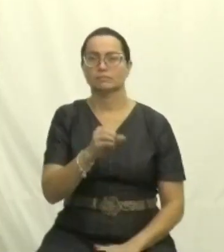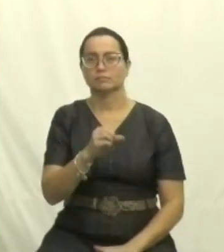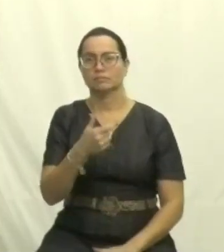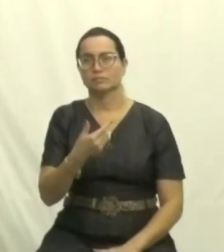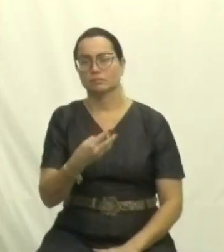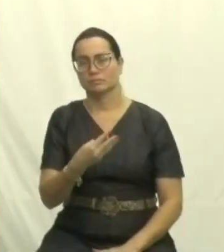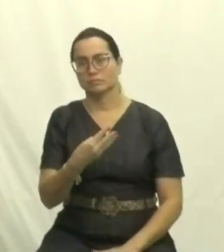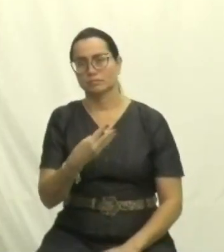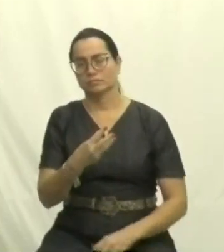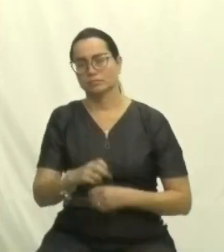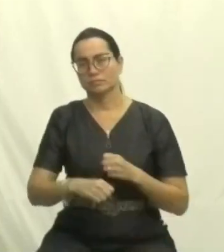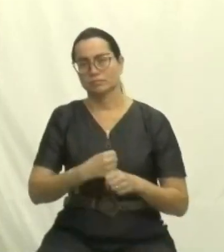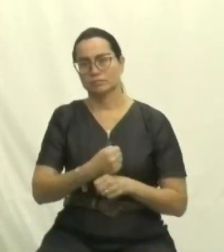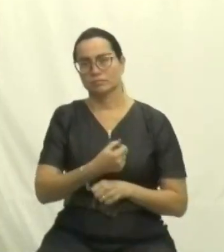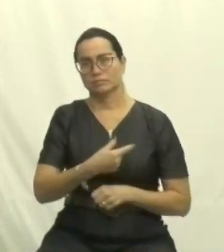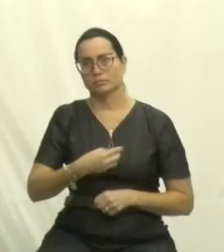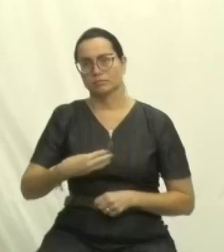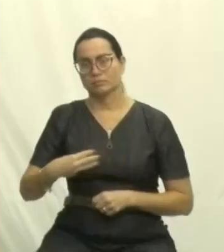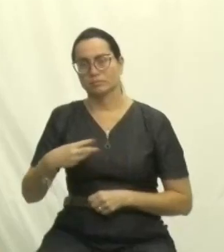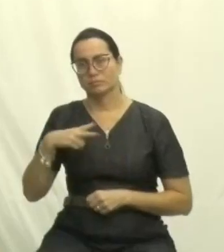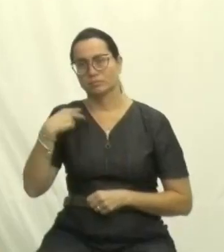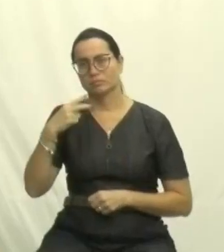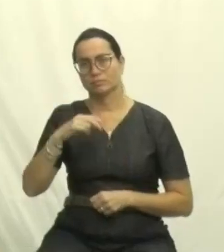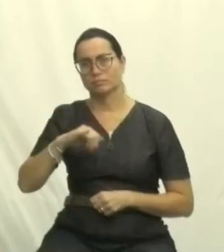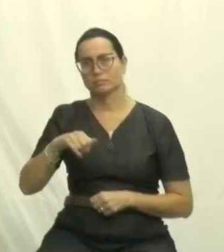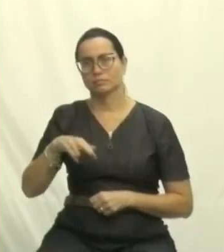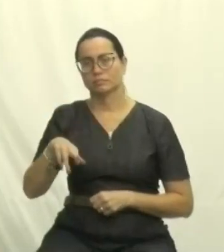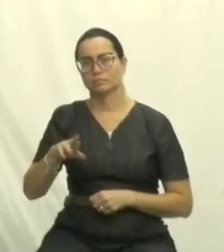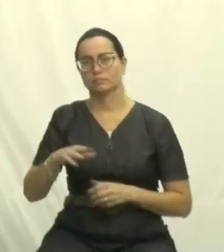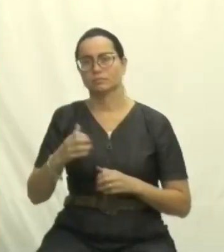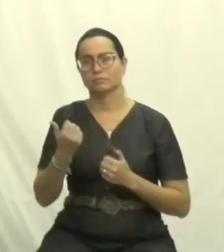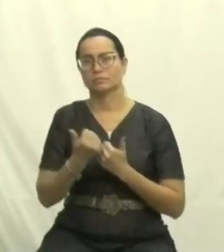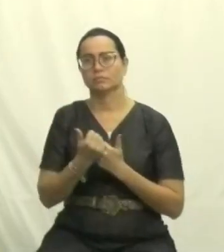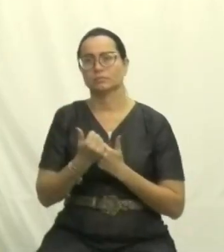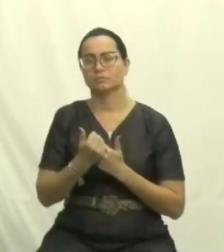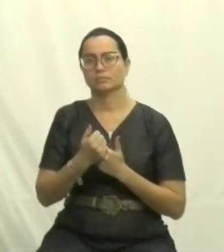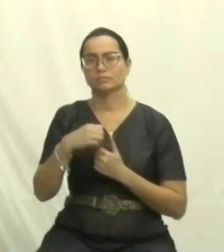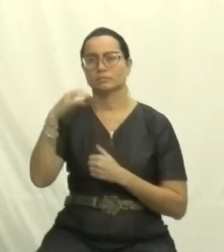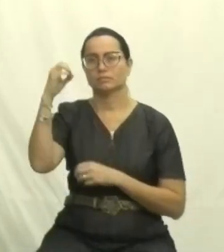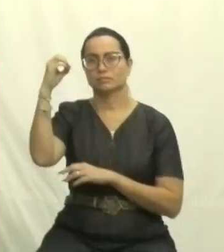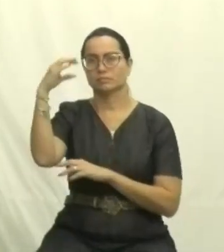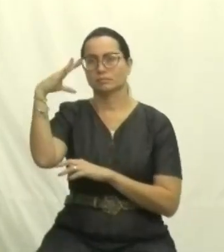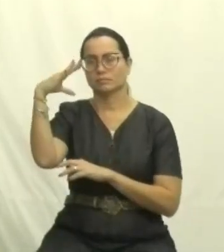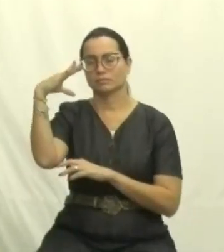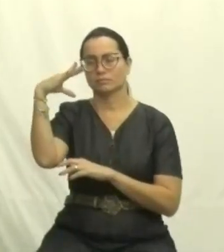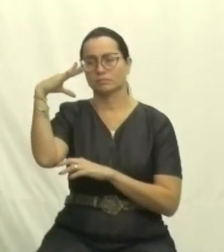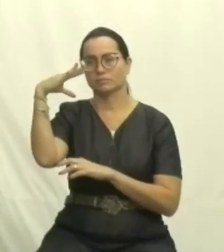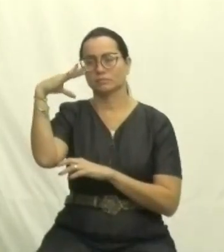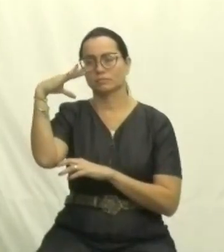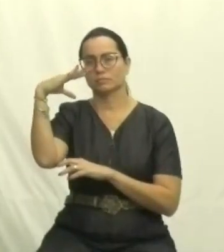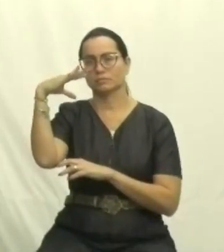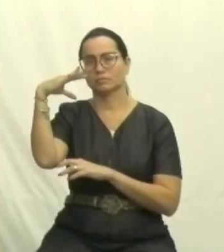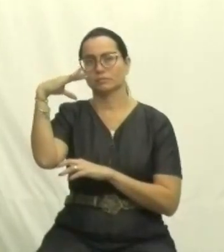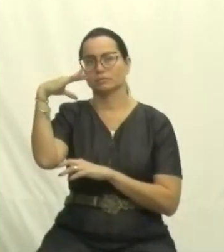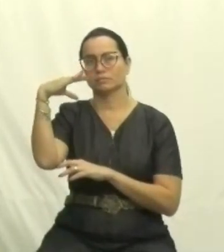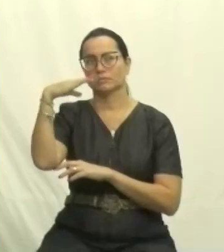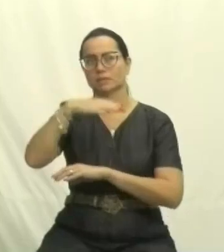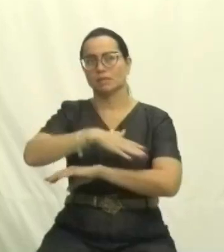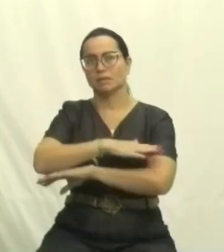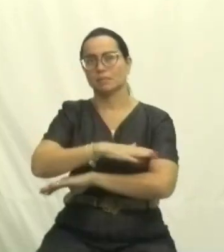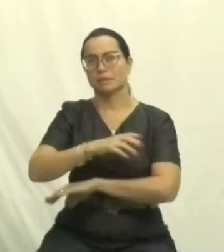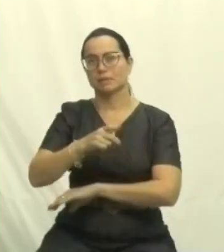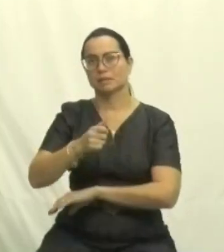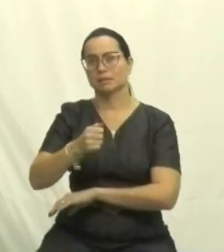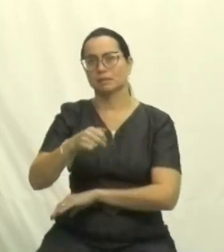93/2023, autor Jair Augusto Alexandre. Substituição de lâmpada por estarem queimadas na Praça Antônio de Assis